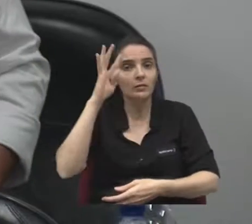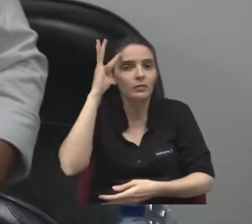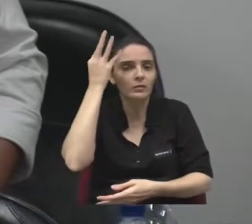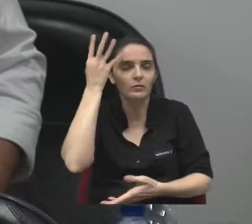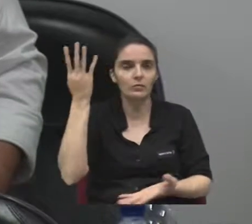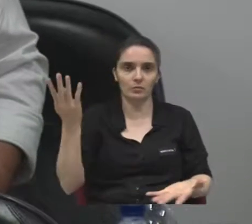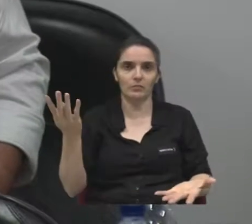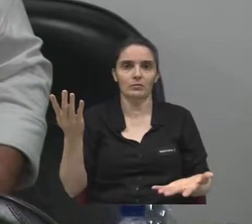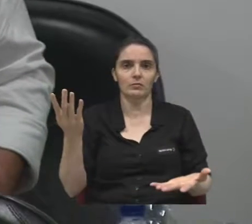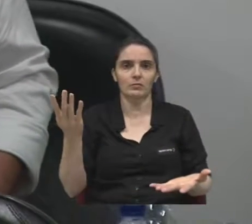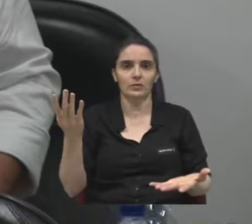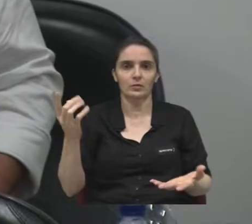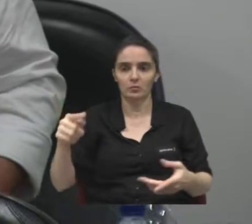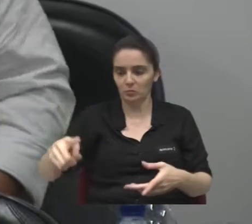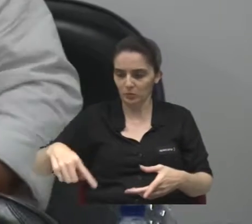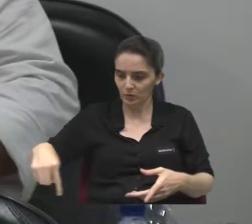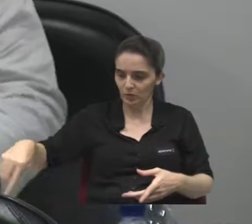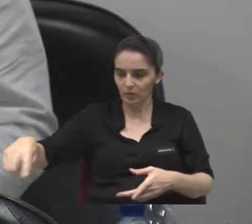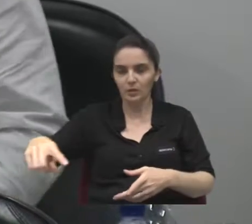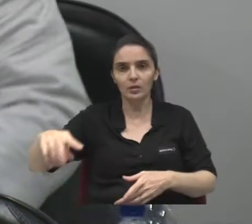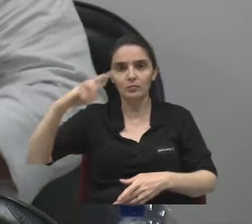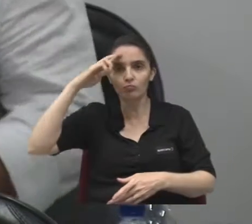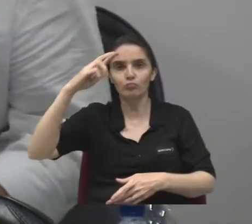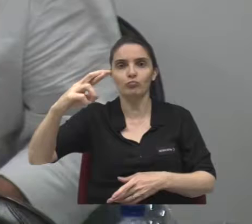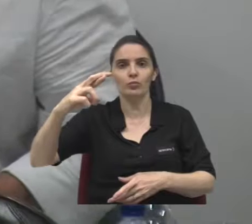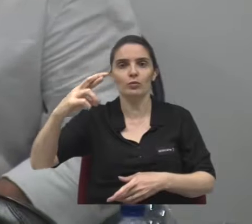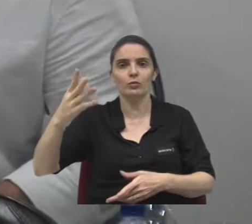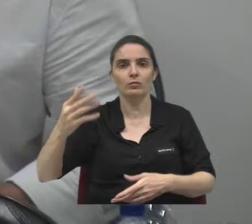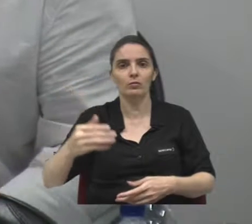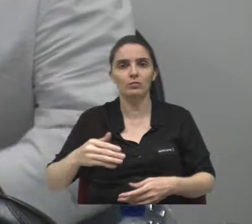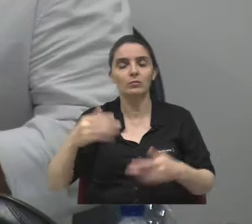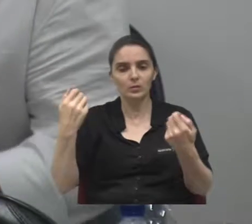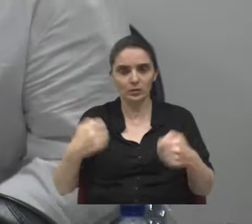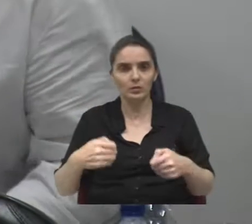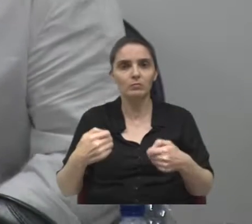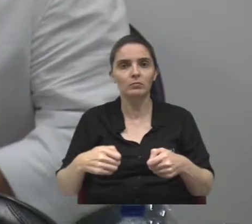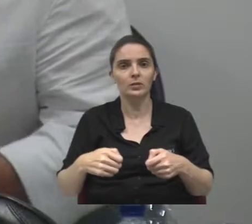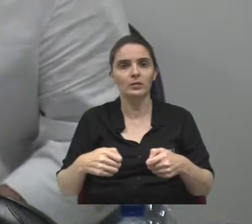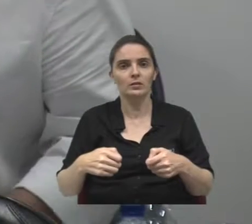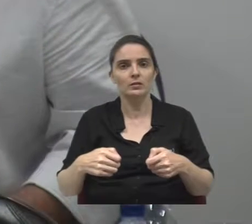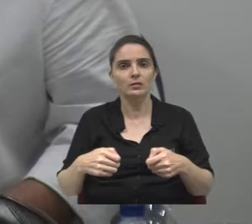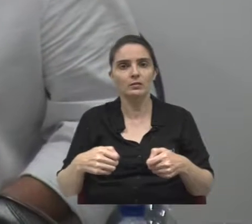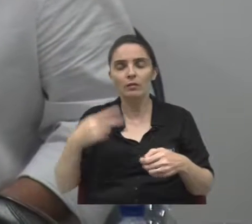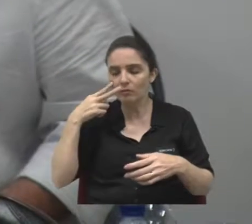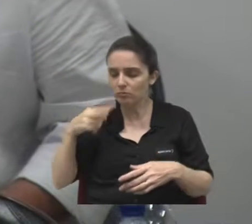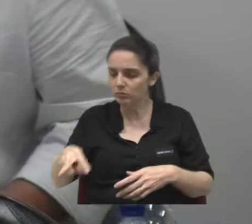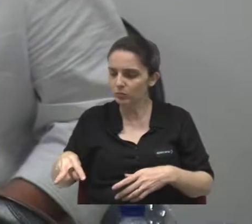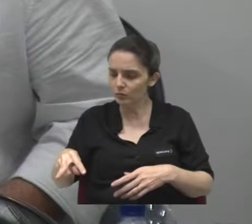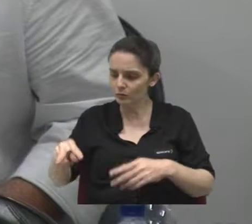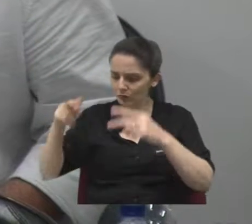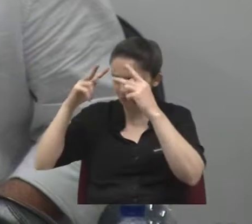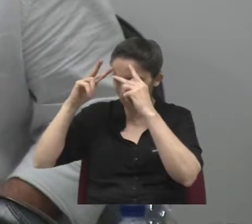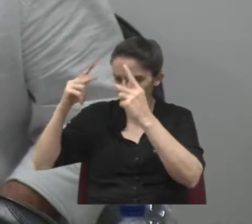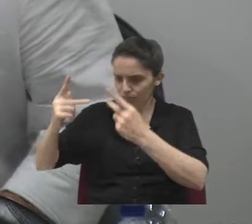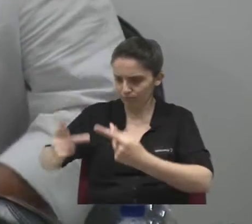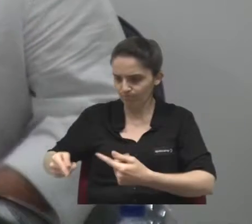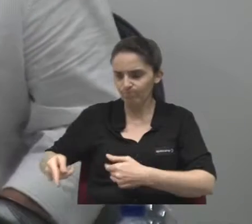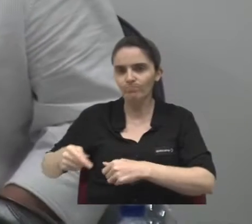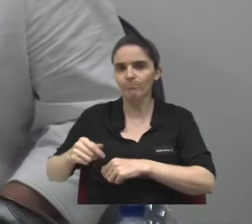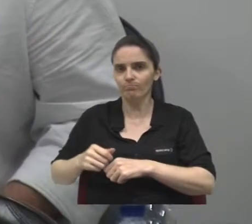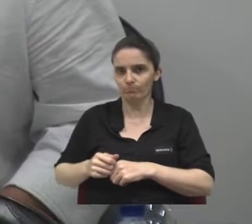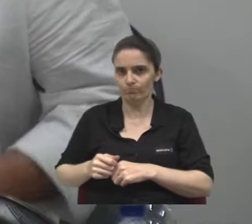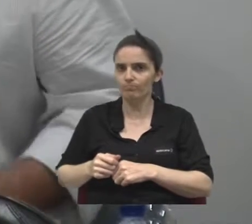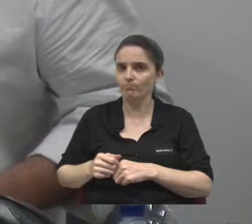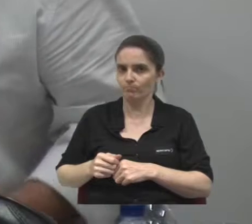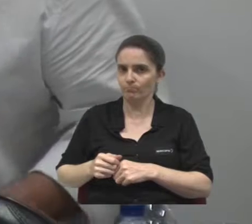são proprietários daquela área, então nós temos que olhar com um olhar humano e tratamento digno.